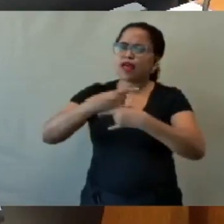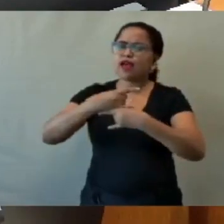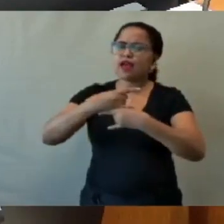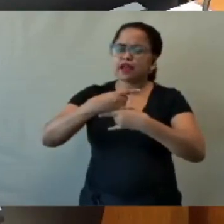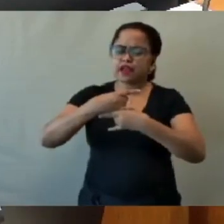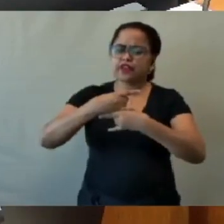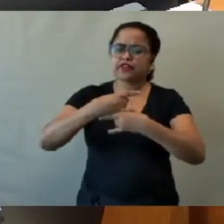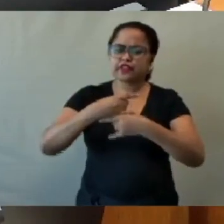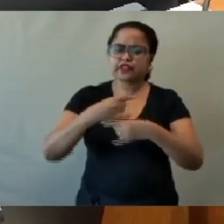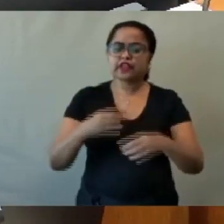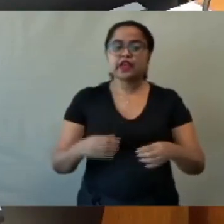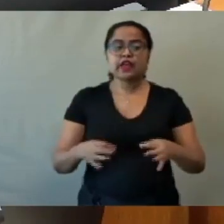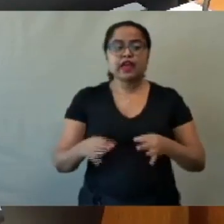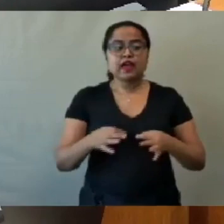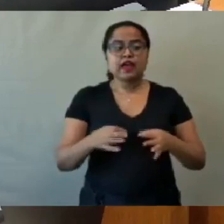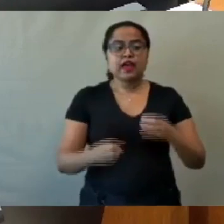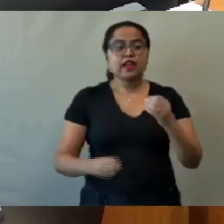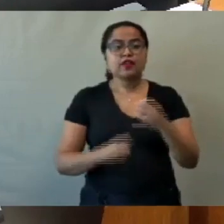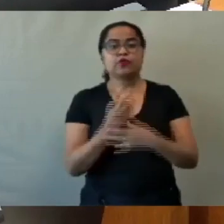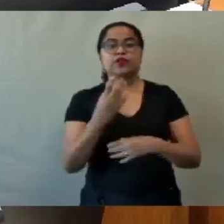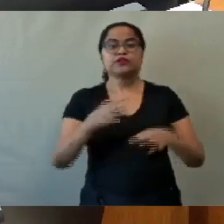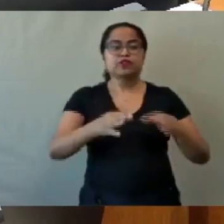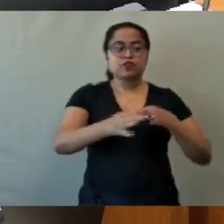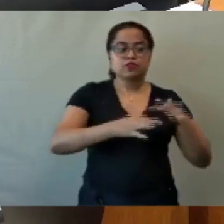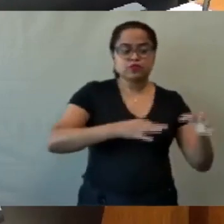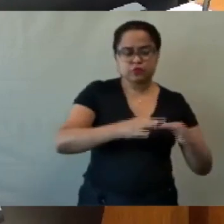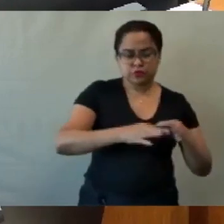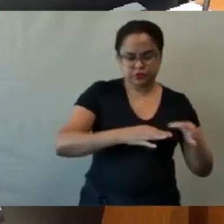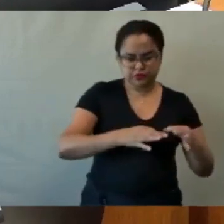de Convivência Escolar,